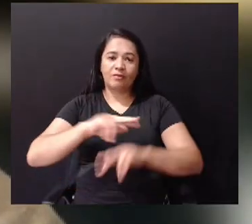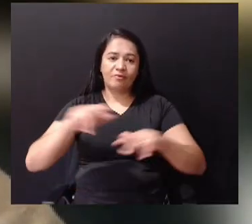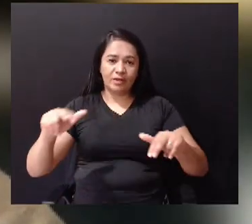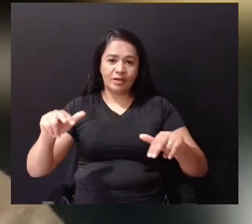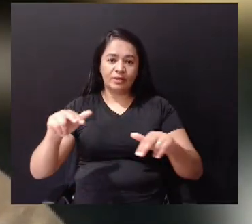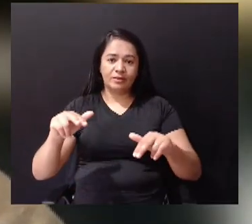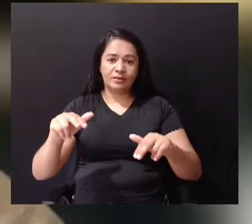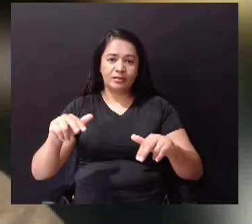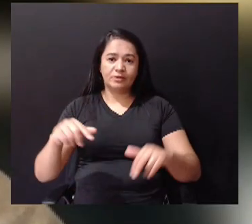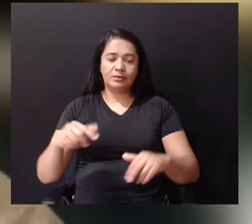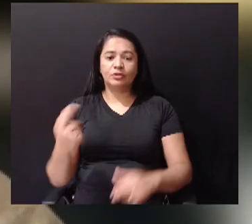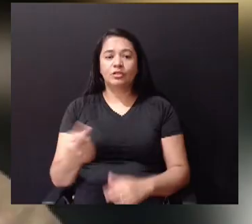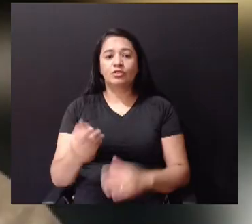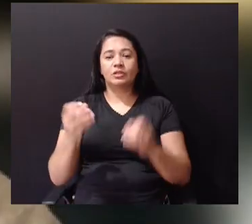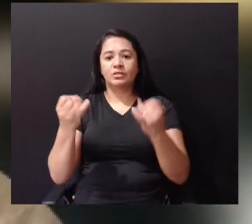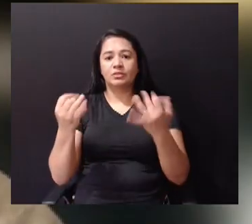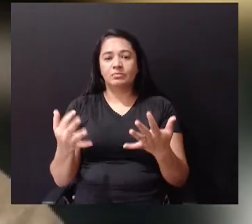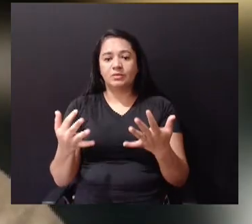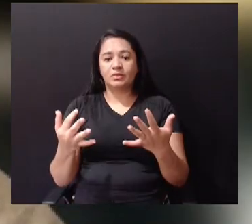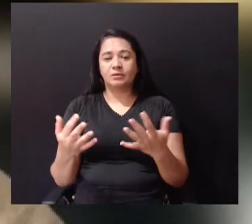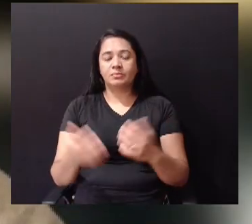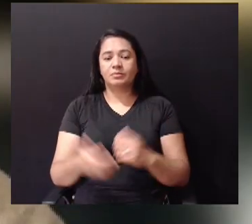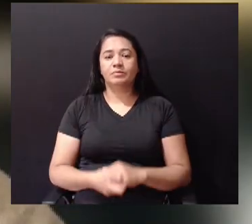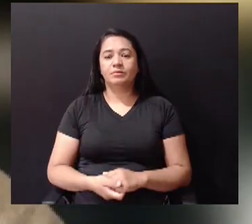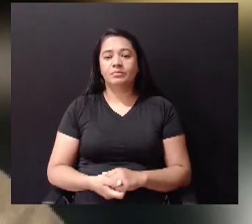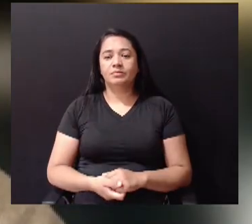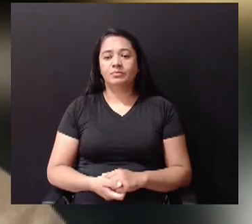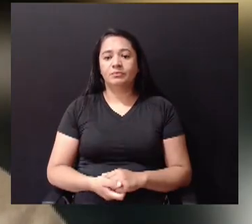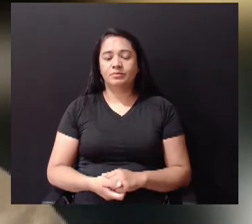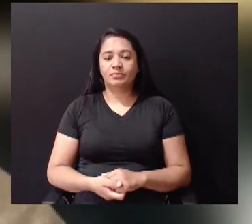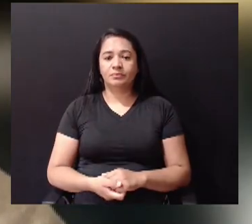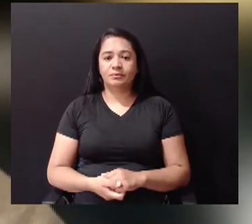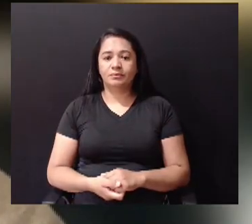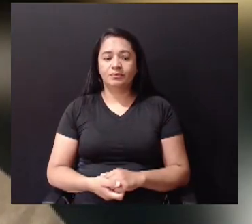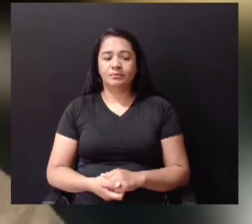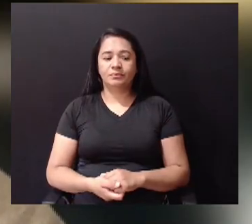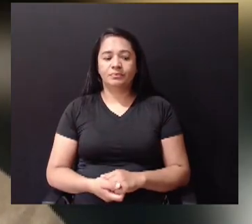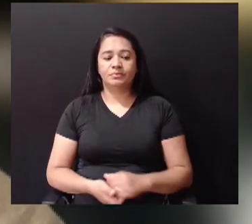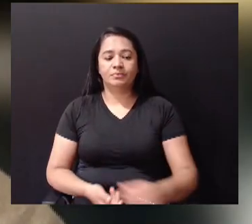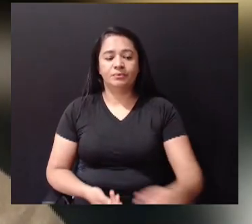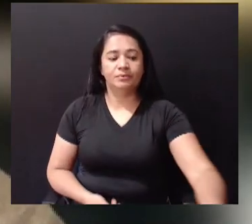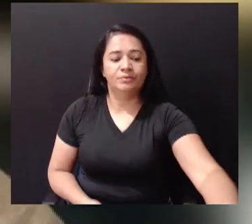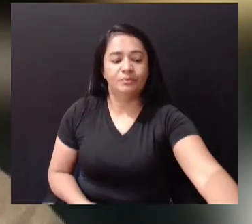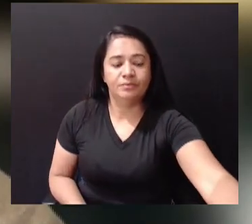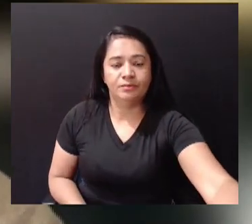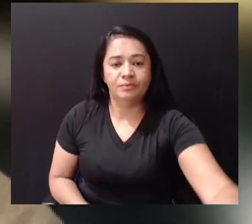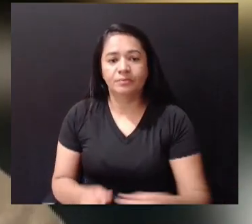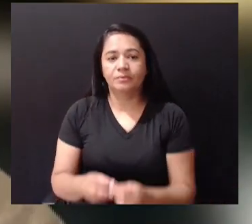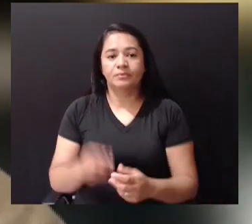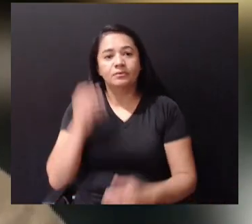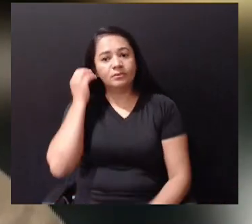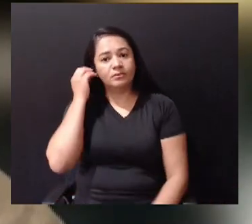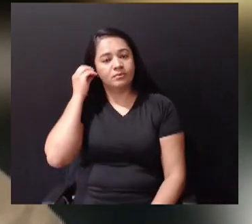aqui, ela não deixa de ser algo bastante inovador. Porque a questão muitas vezes já a